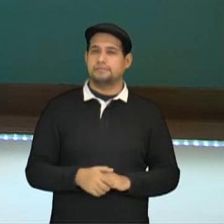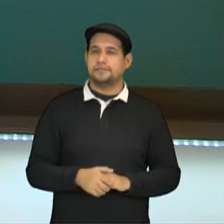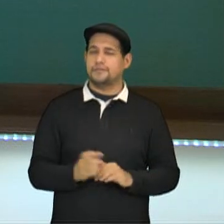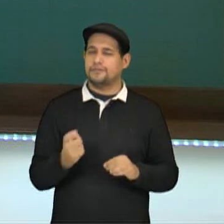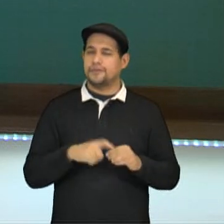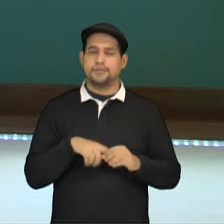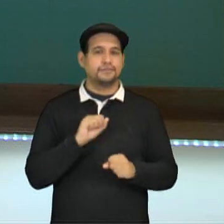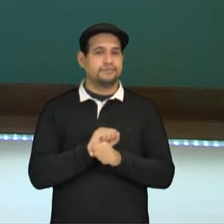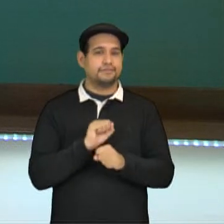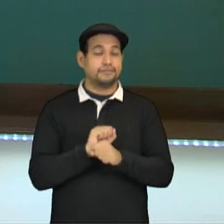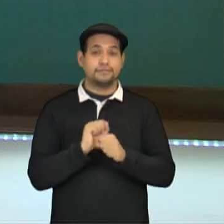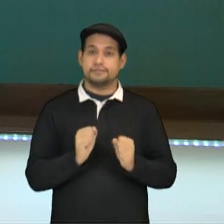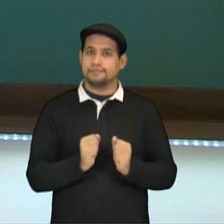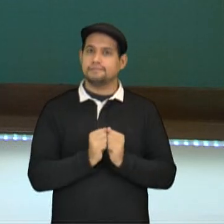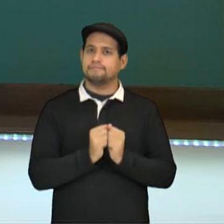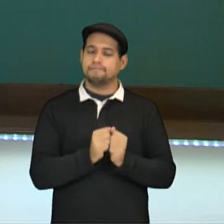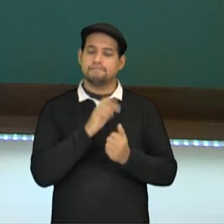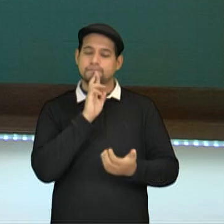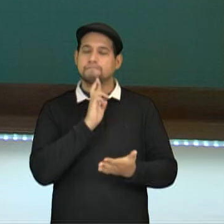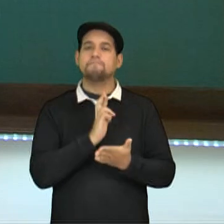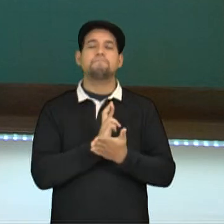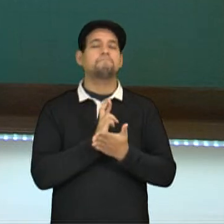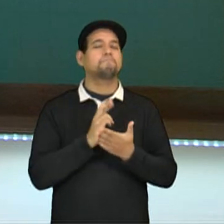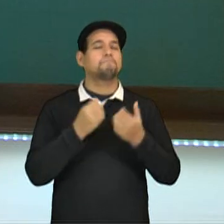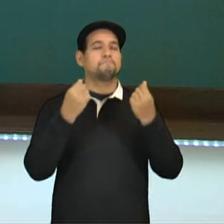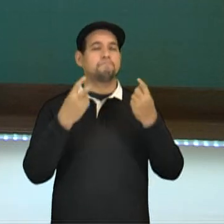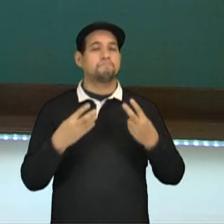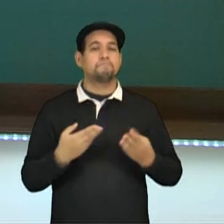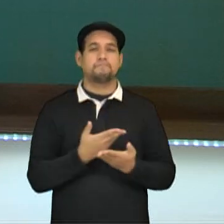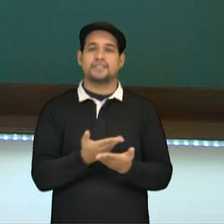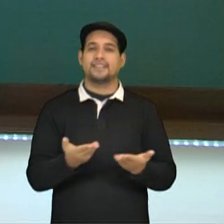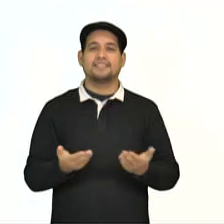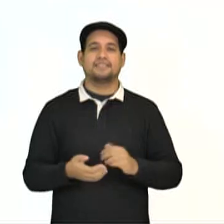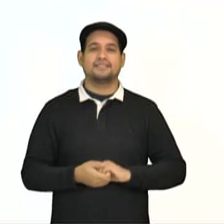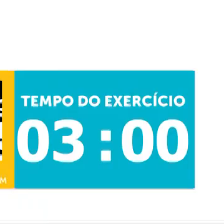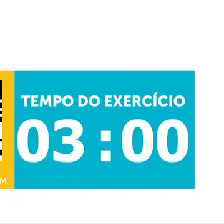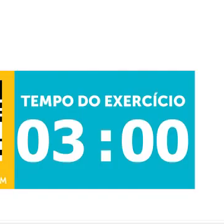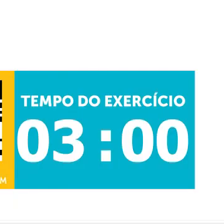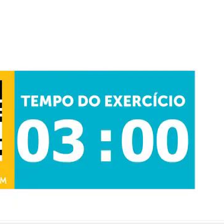Eu volto já já com a resposta comentando essa questão com vocês.